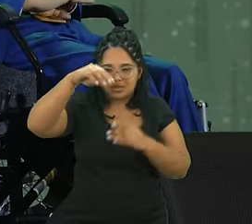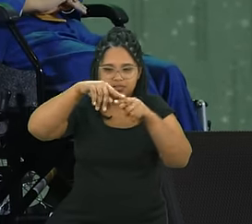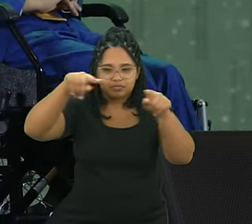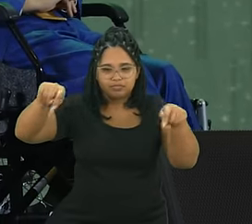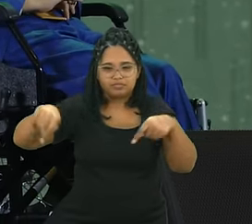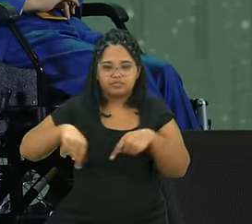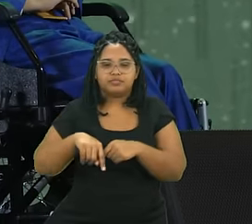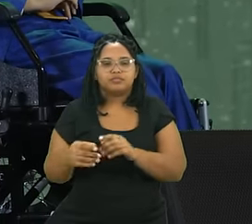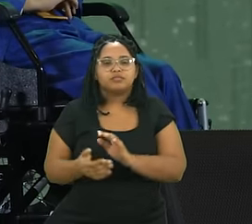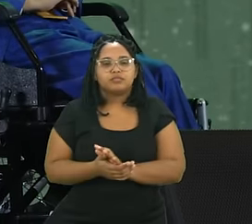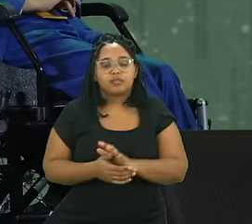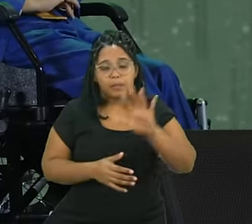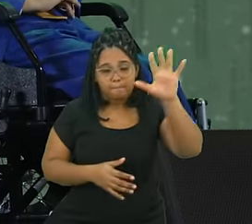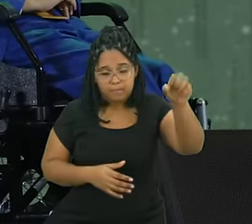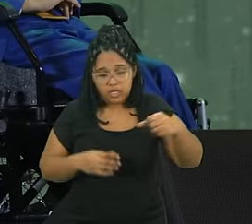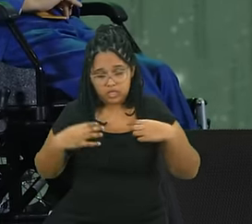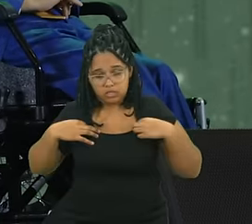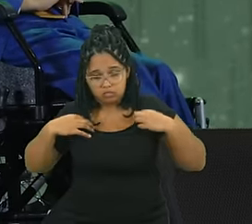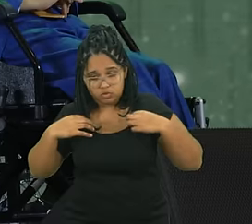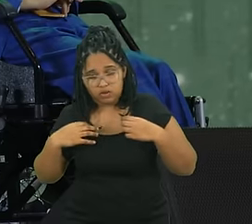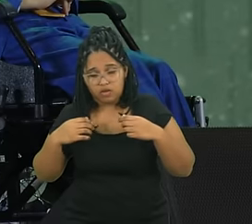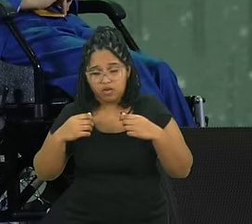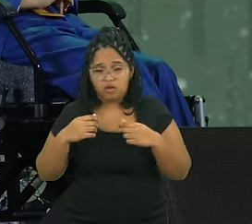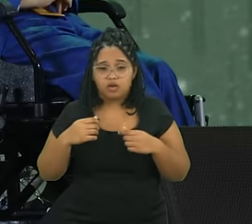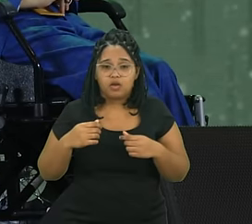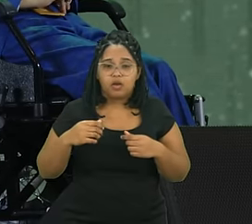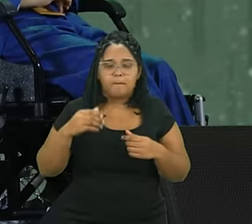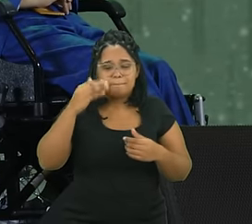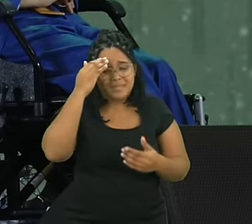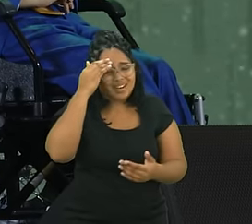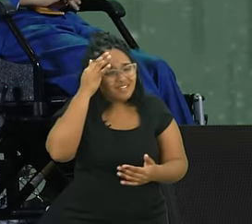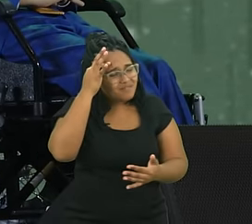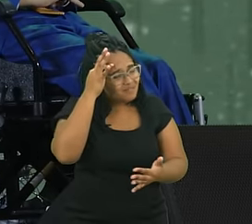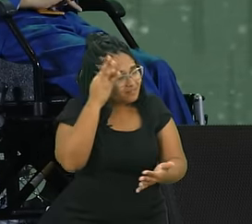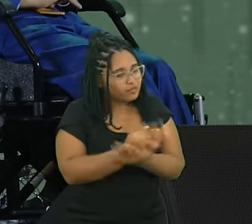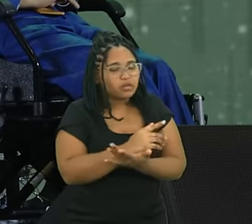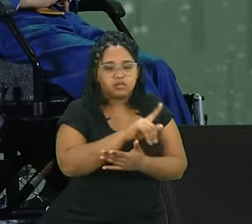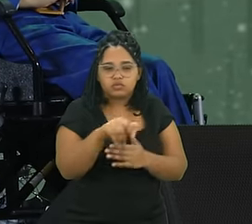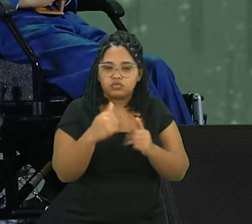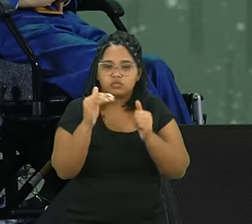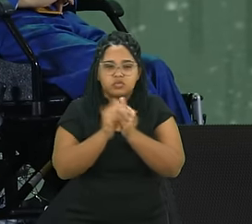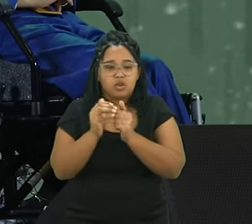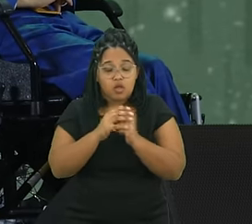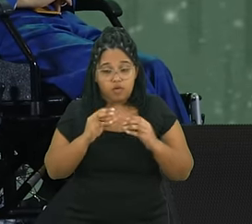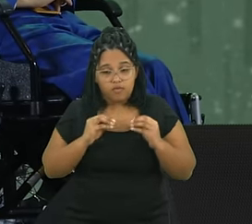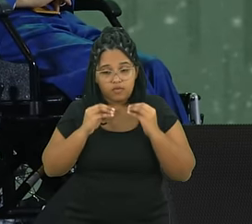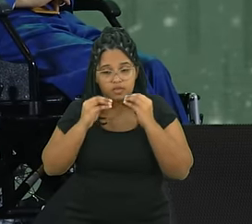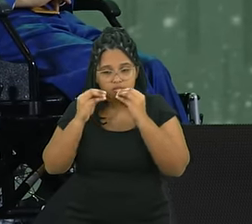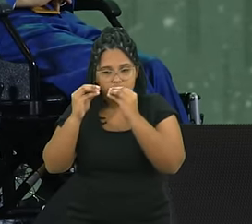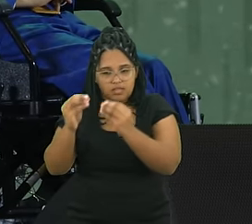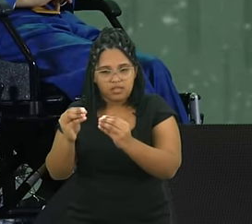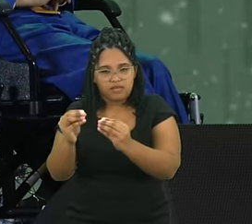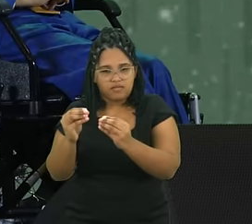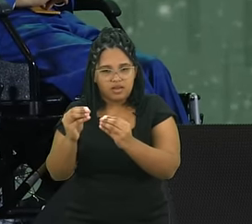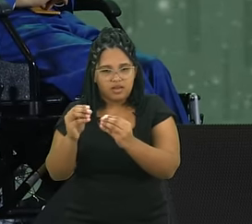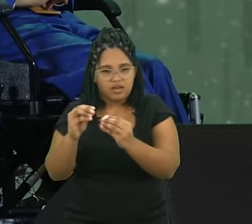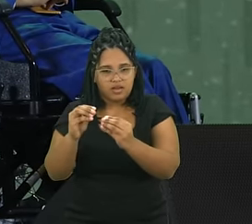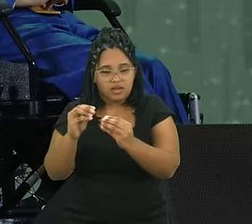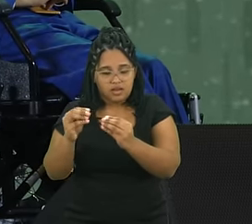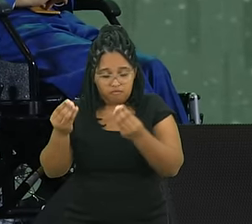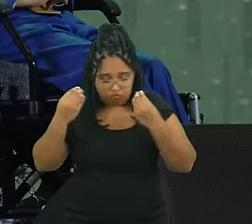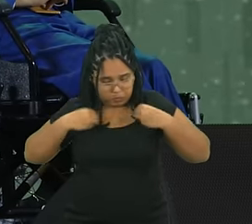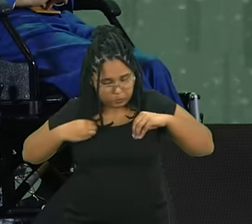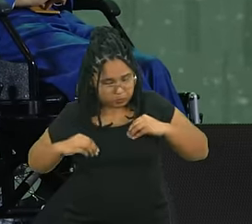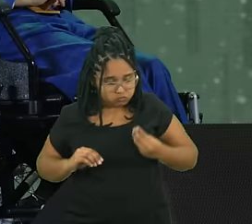dele. Eu peguei aquela blusa, eu falei: vamos orar aqui pela fé. Eu vou levar esta blusa e vou colocar sobre o meu esposo quando eu chegar na